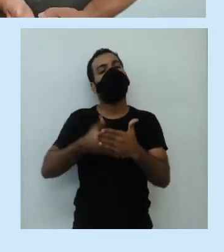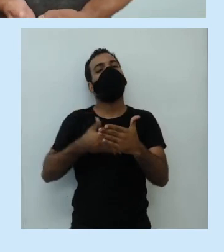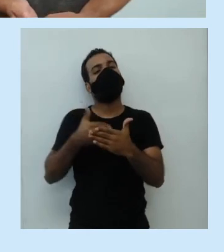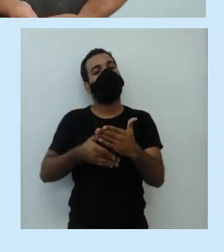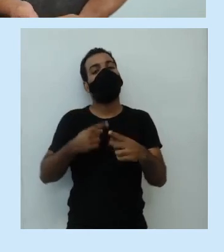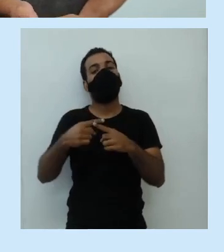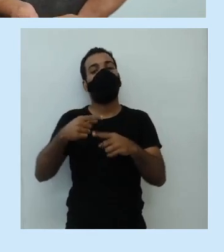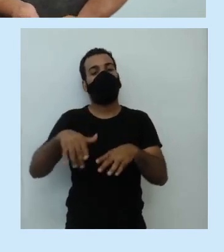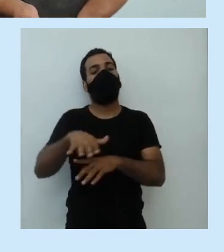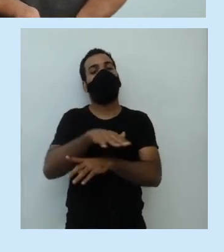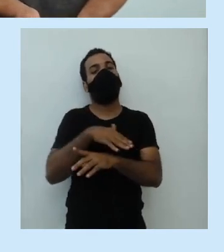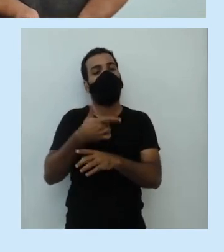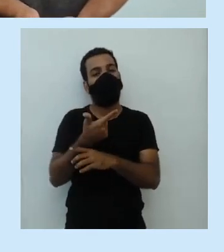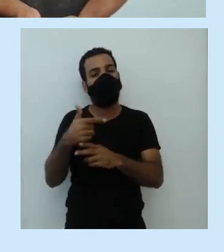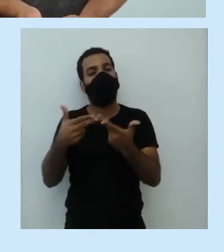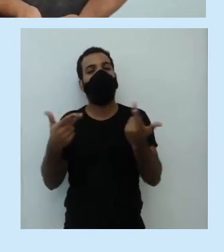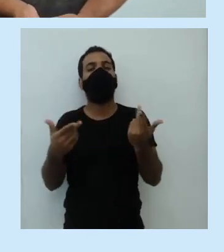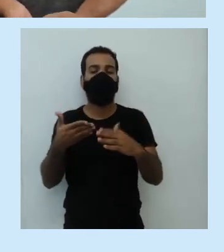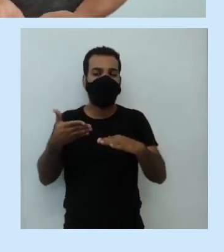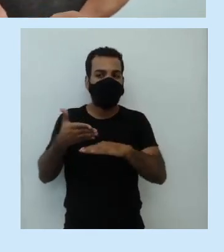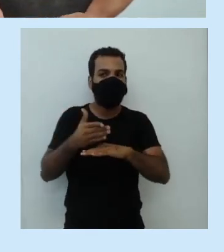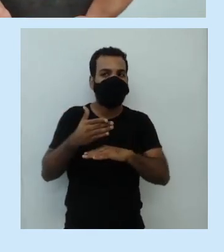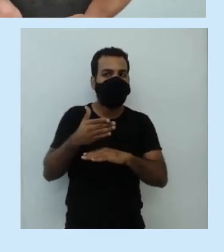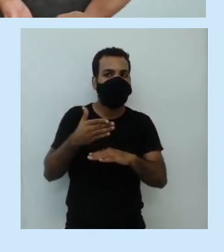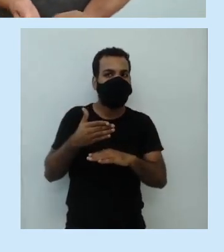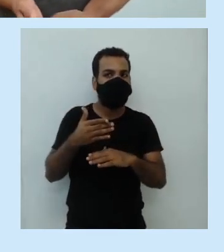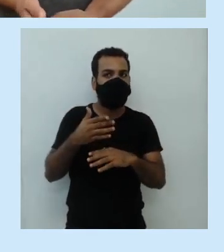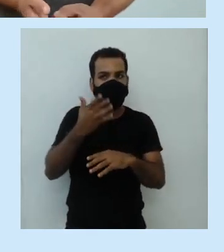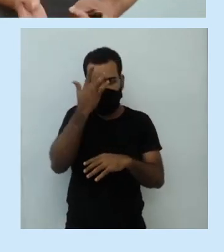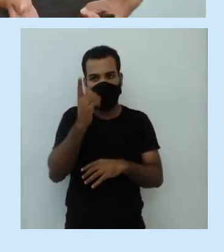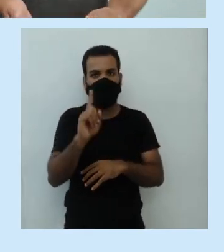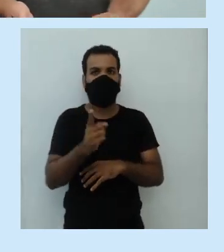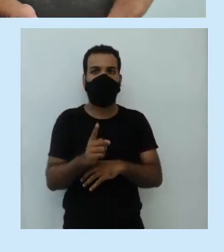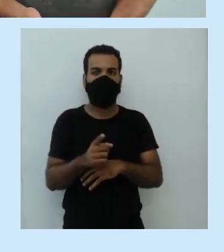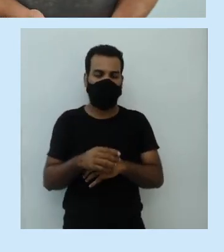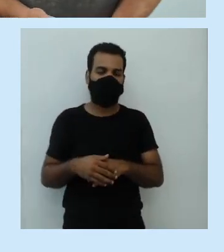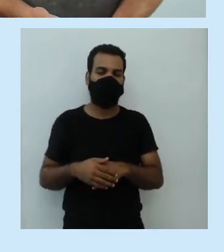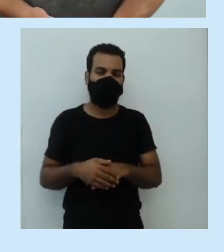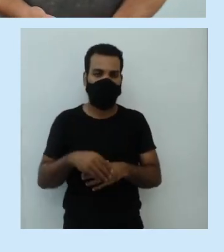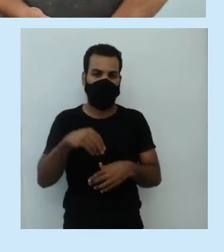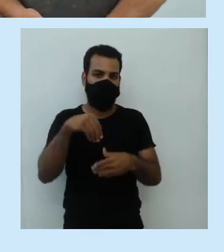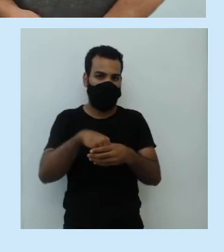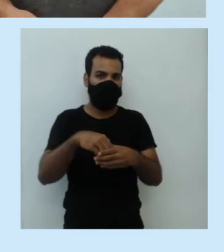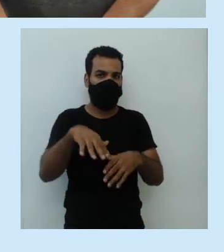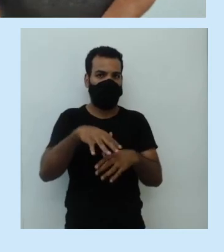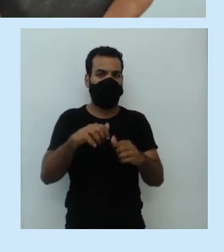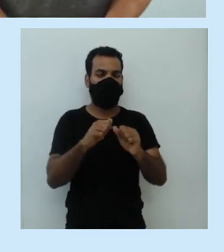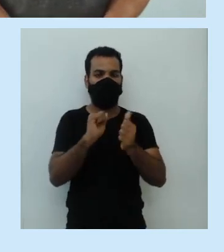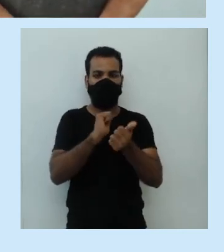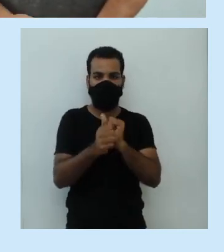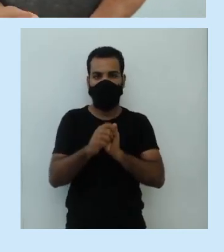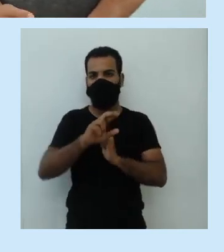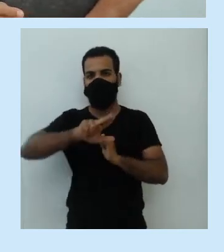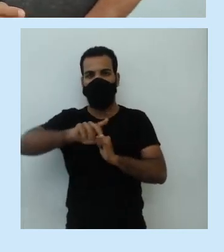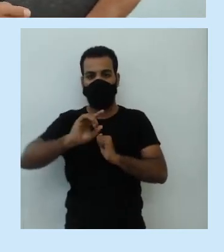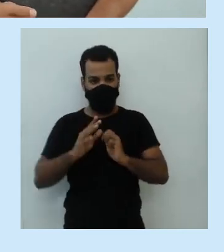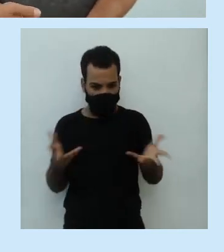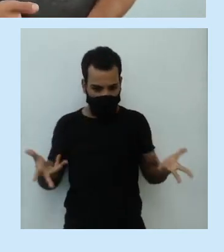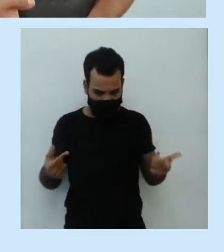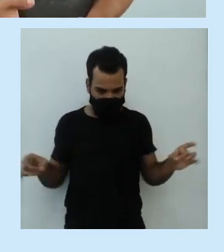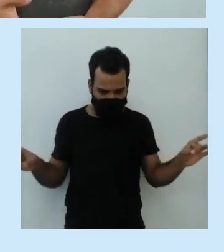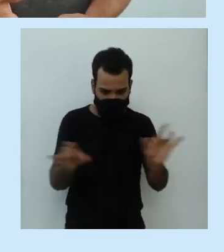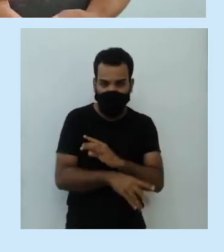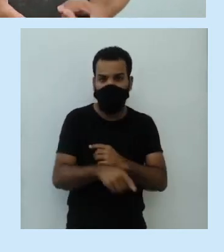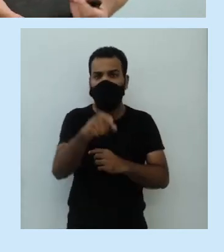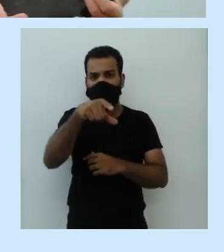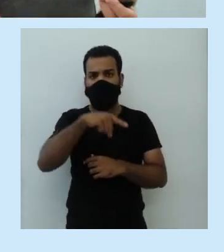que envolvem essa questão da inserção do jovem dentro do mundo esportivo. Não é só a questão de habilidade, porque às